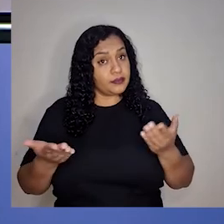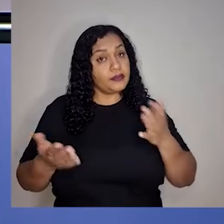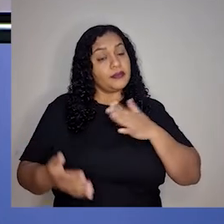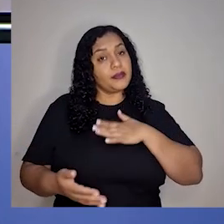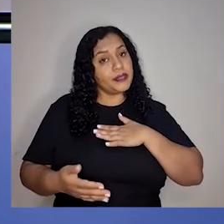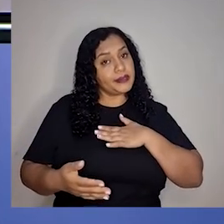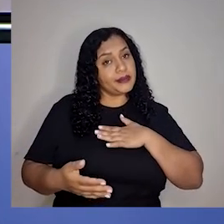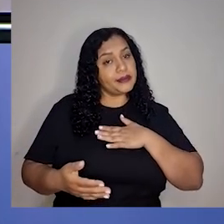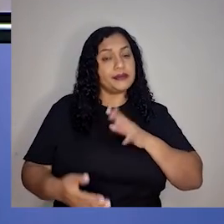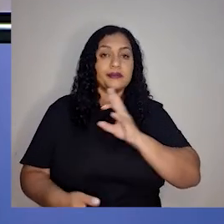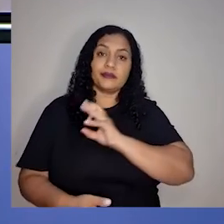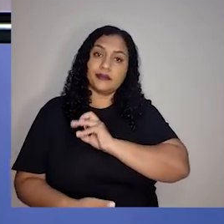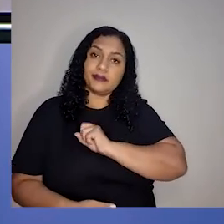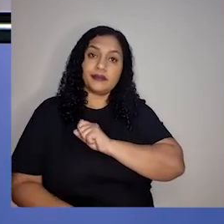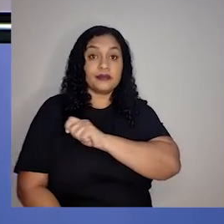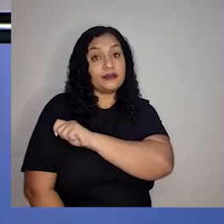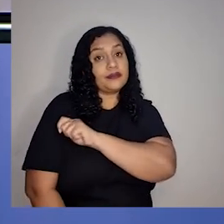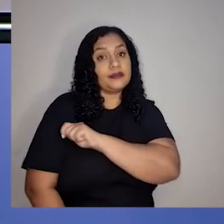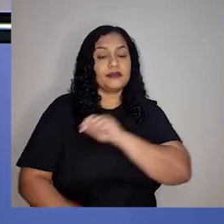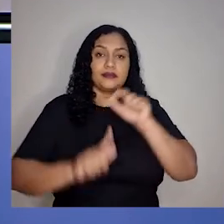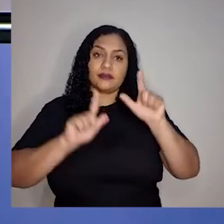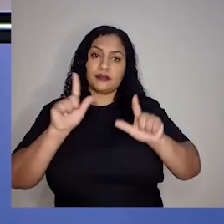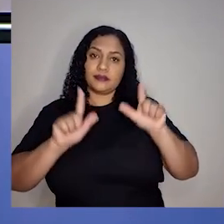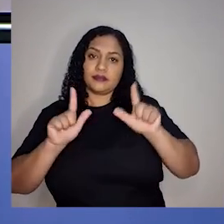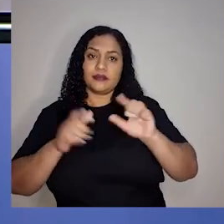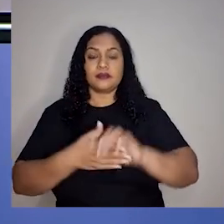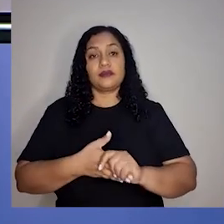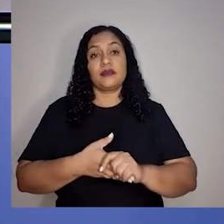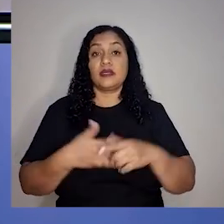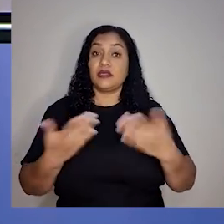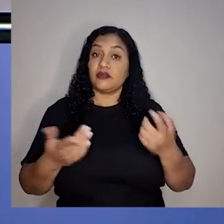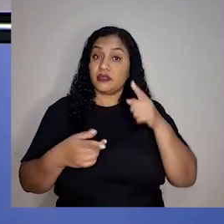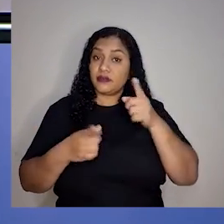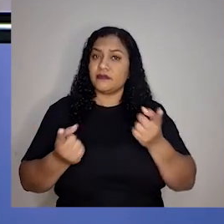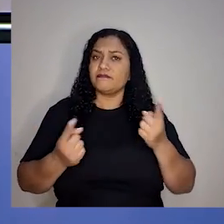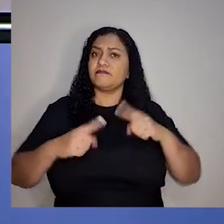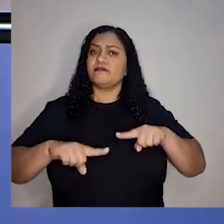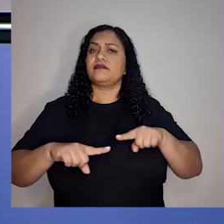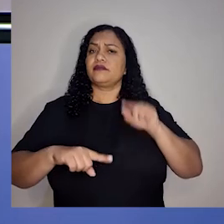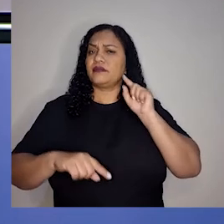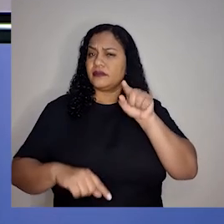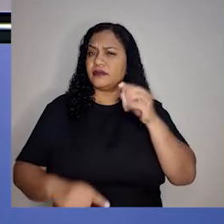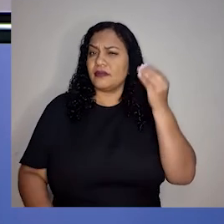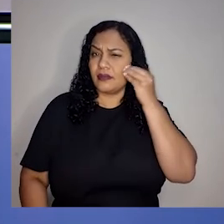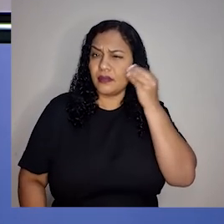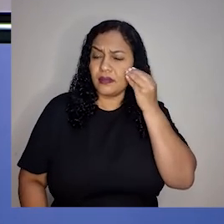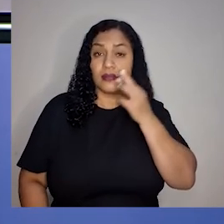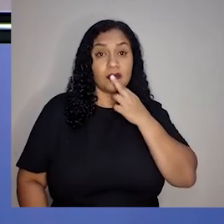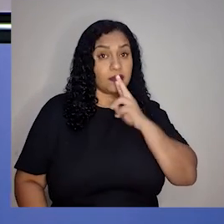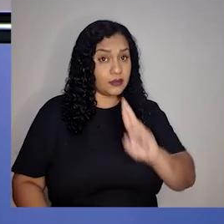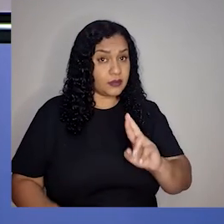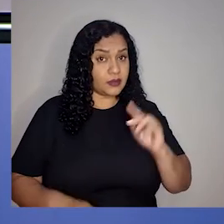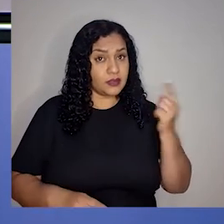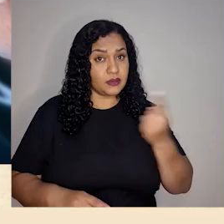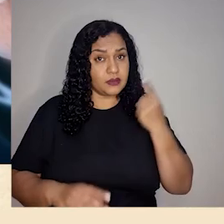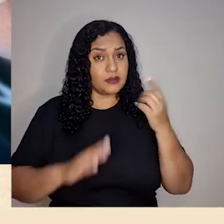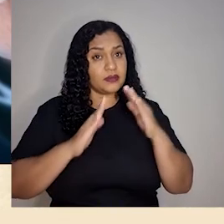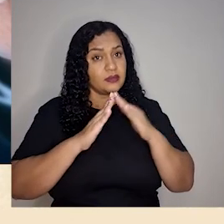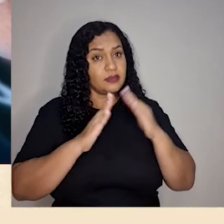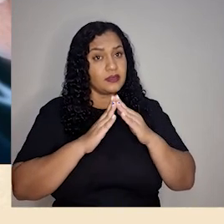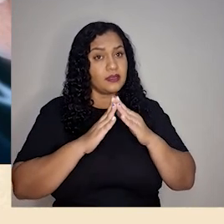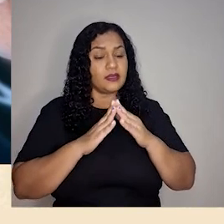meus queridos alunos da TV eu vou deixar esse desafio para vocês tentarem fazer em casa